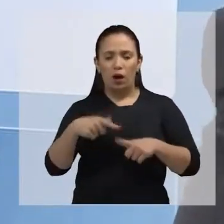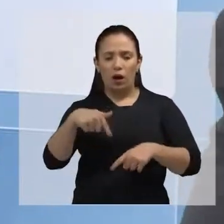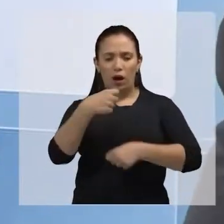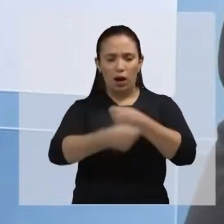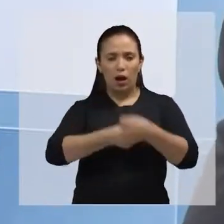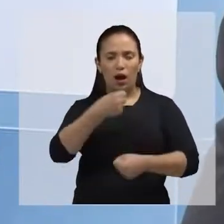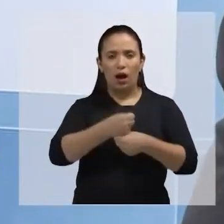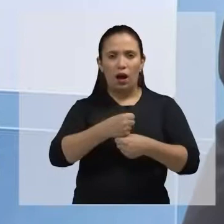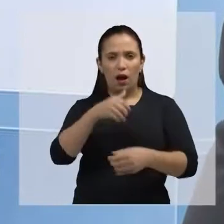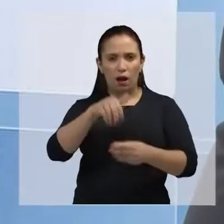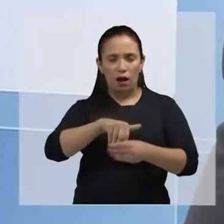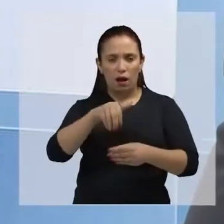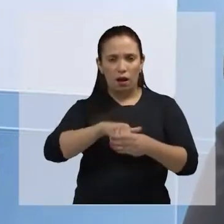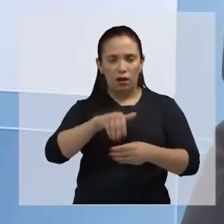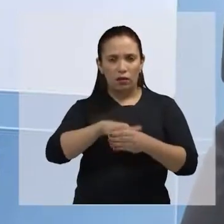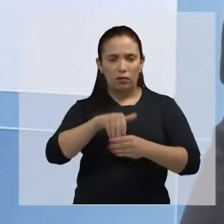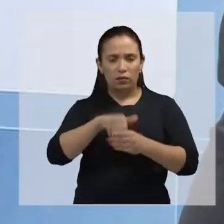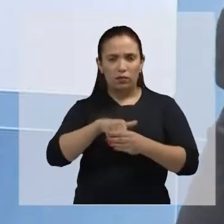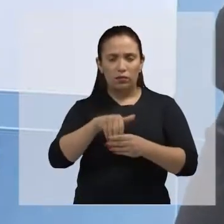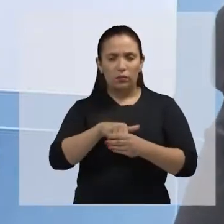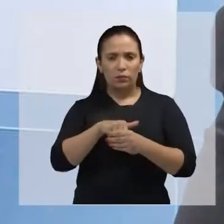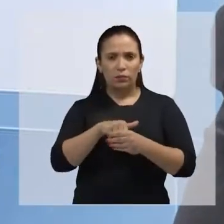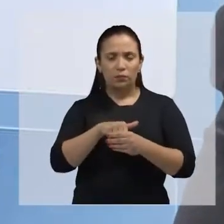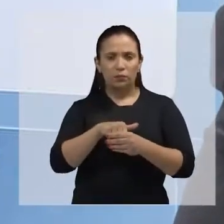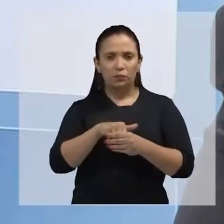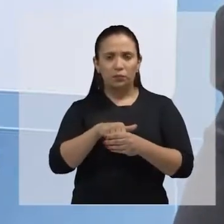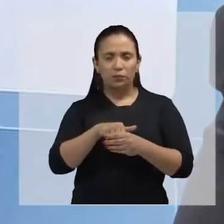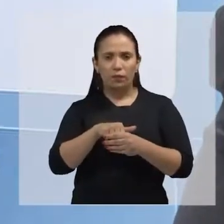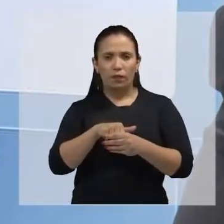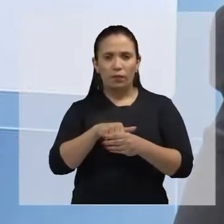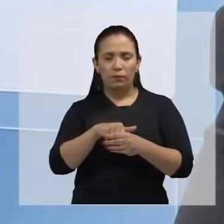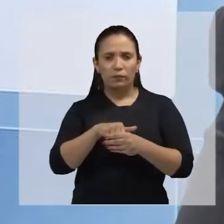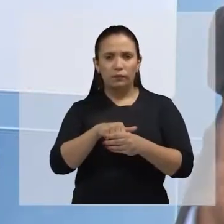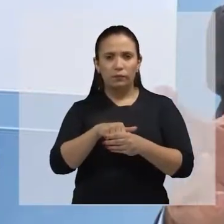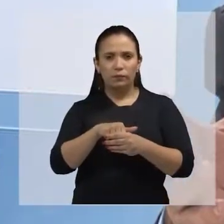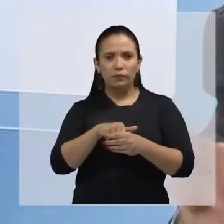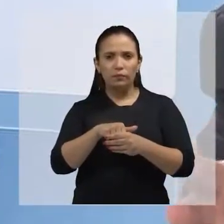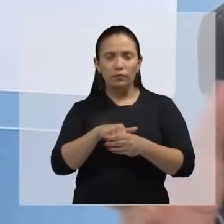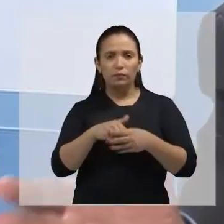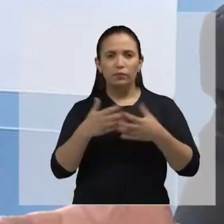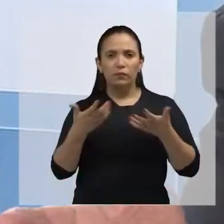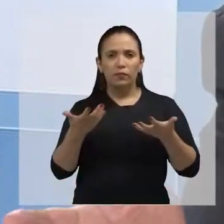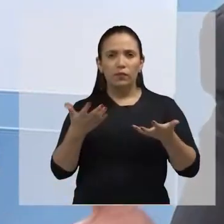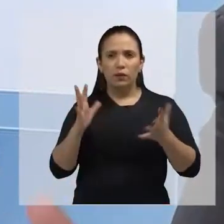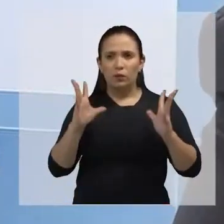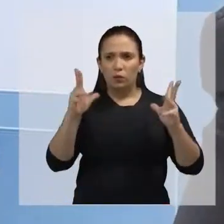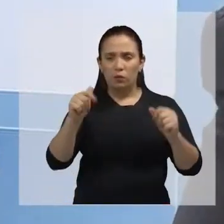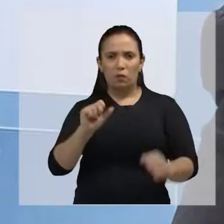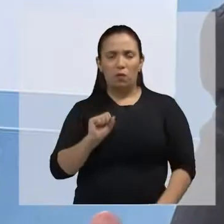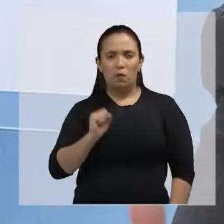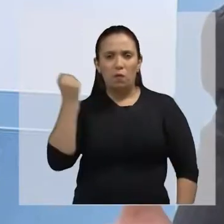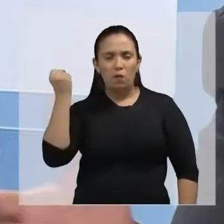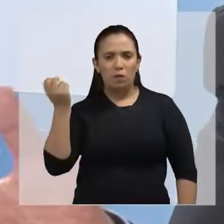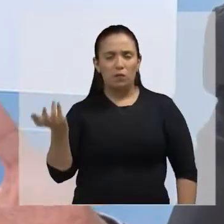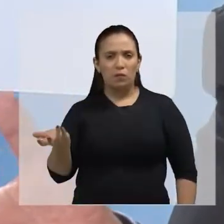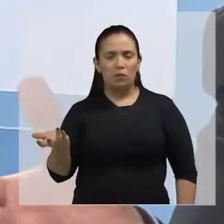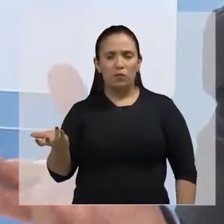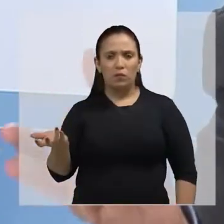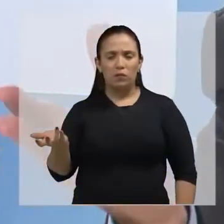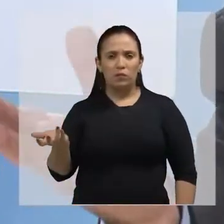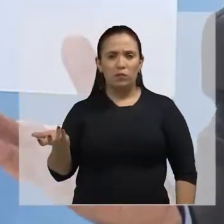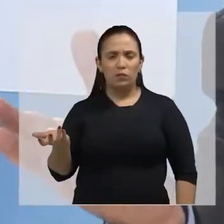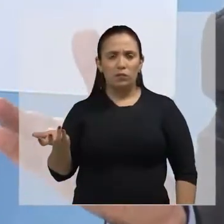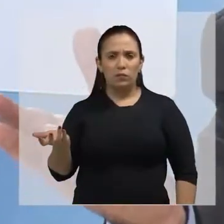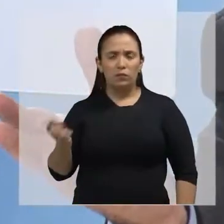barata dessa, em que a visão é do ódio, é do ressentimento. E foi o que aconteceu. Veio